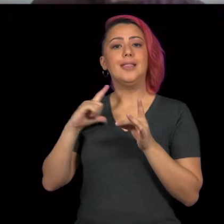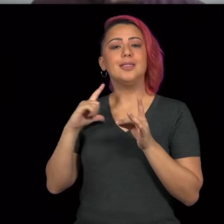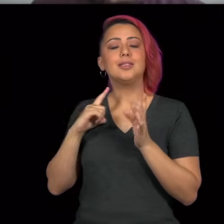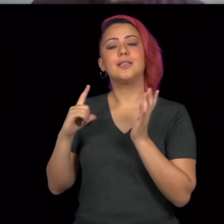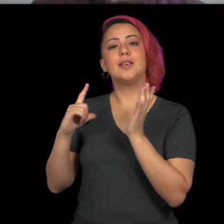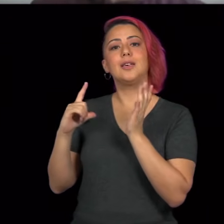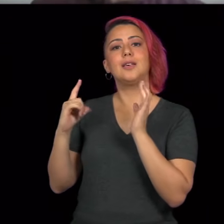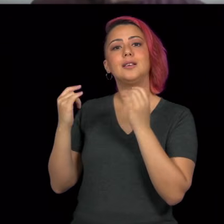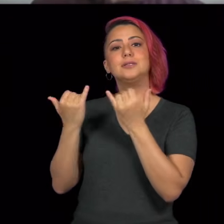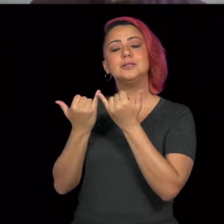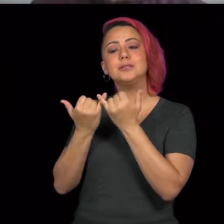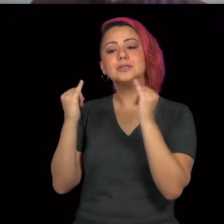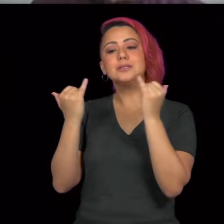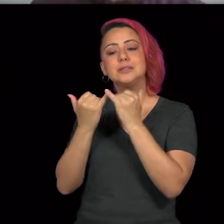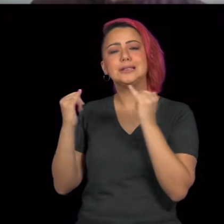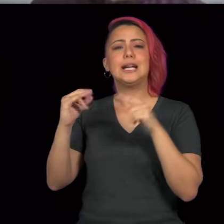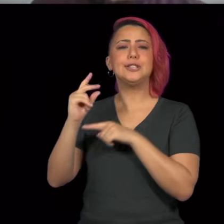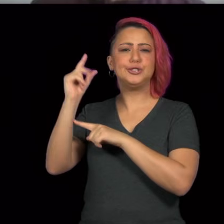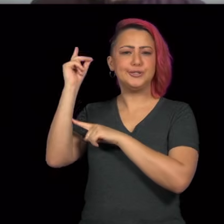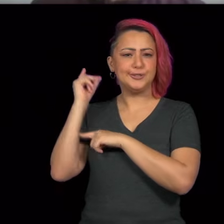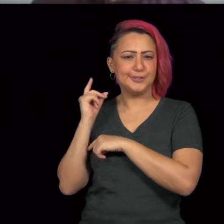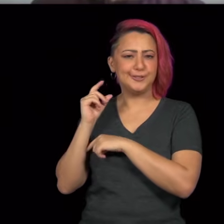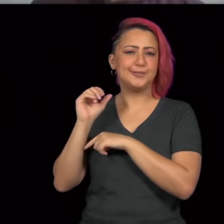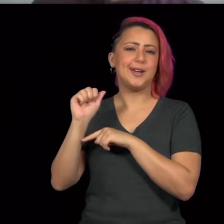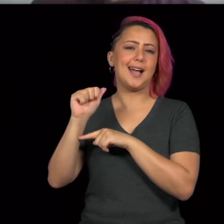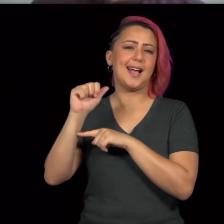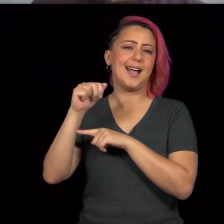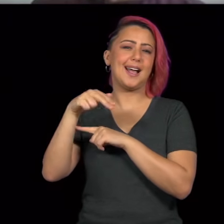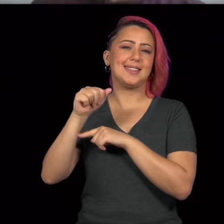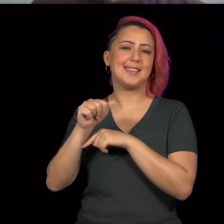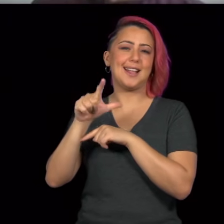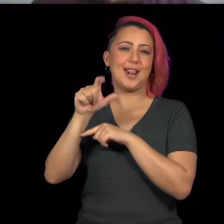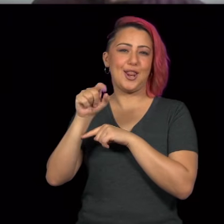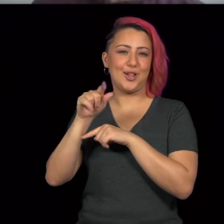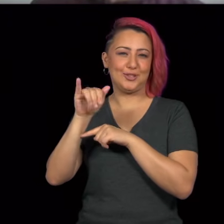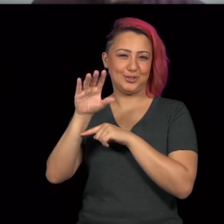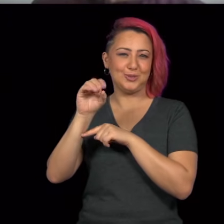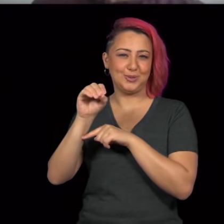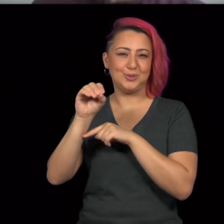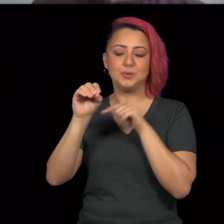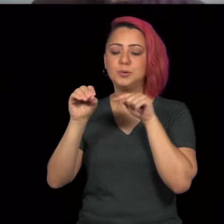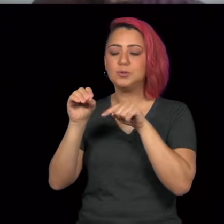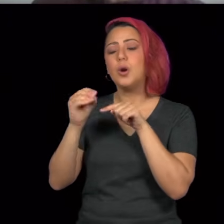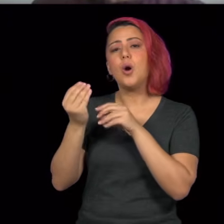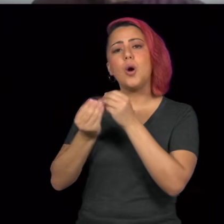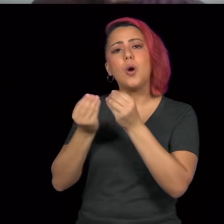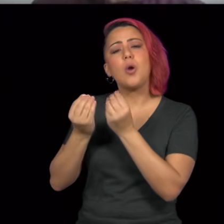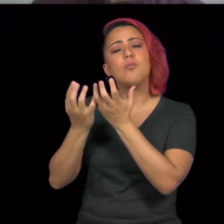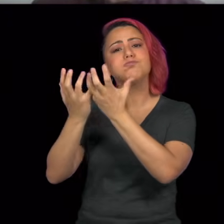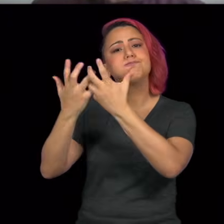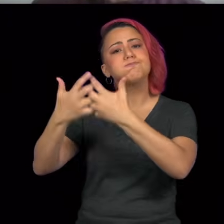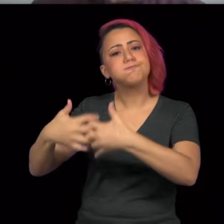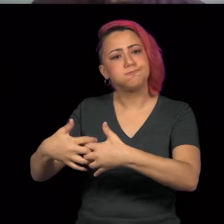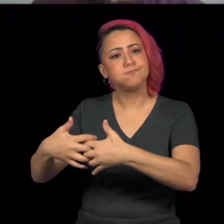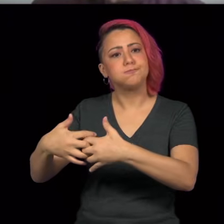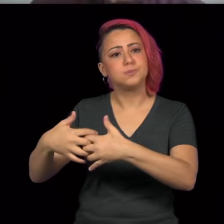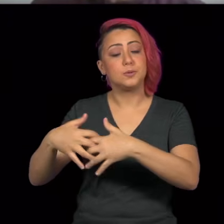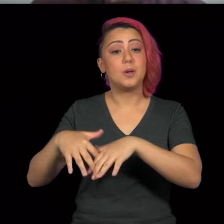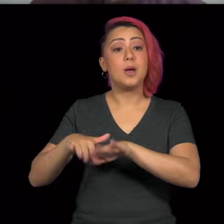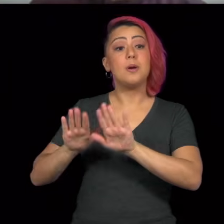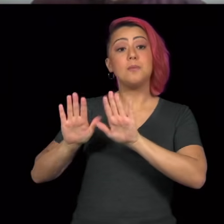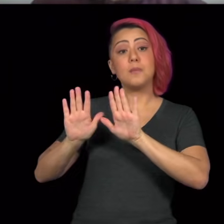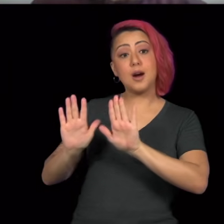do sinal analógico, pois zeros e uns não vão descrever fielmente o sinal analógico como um todo.